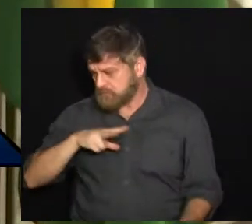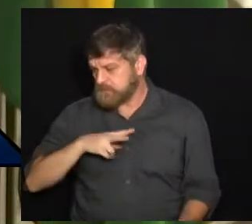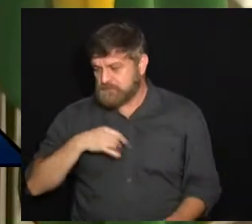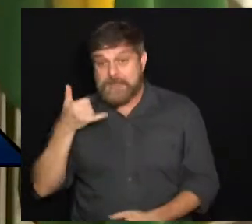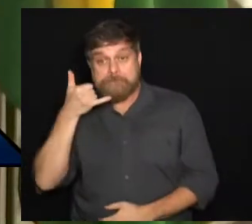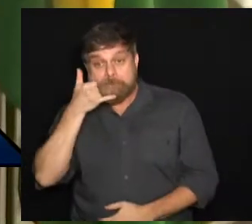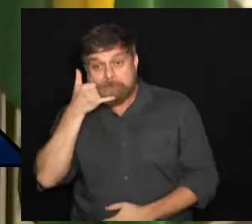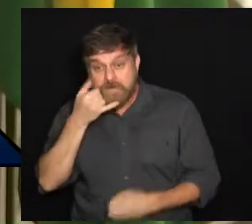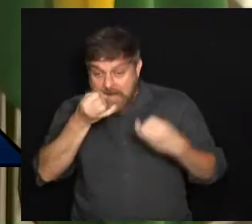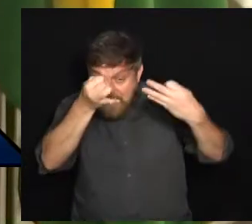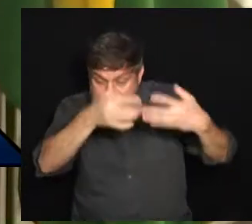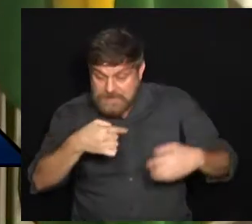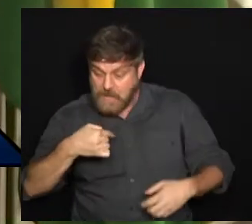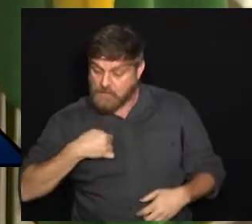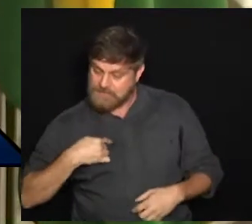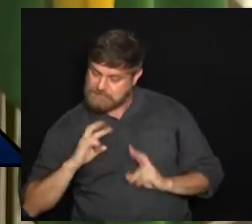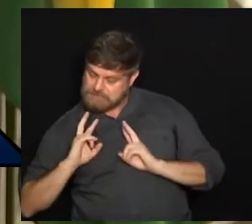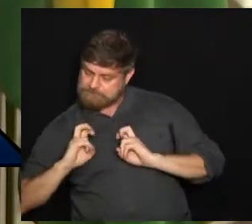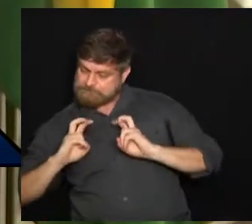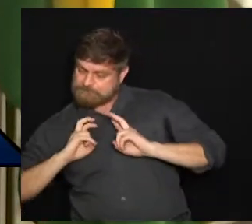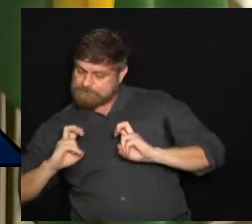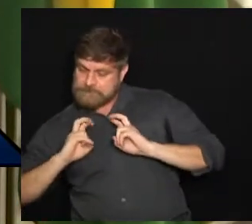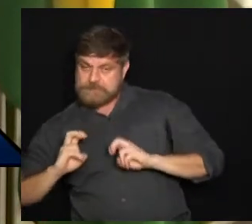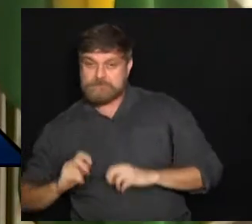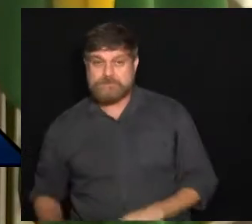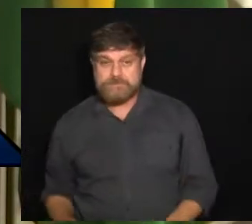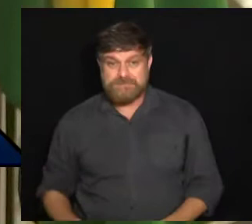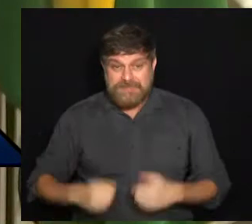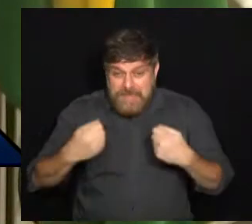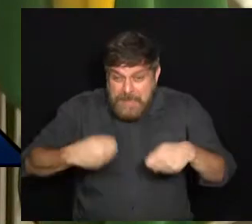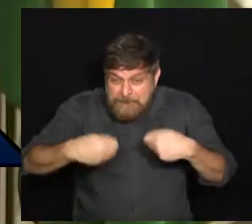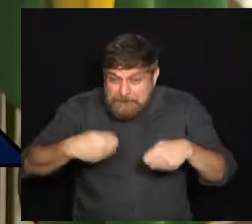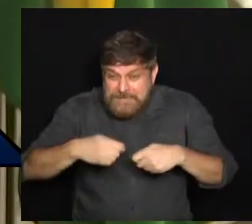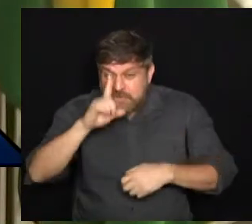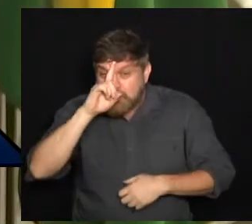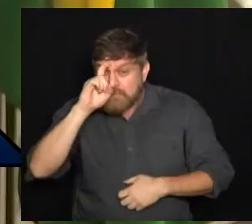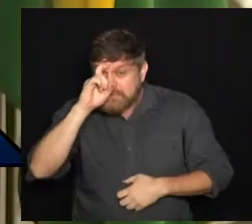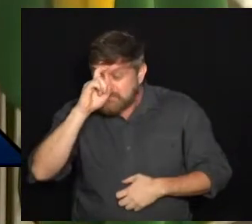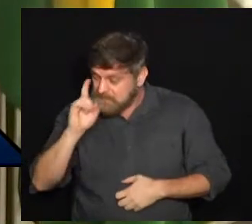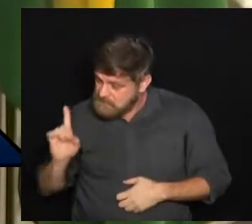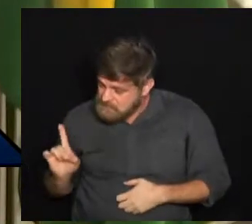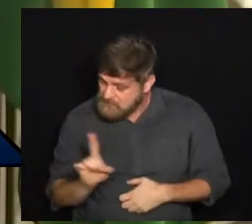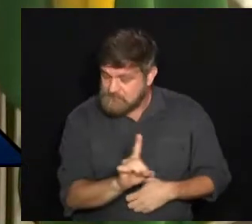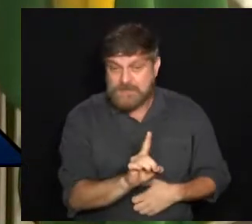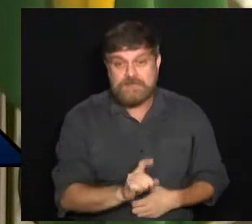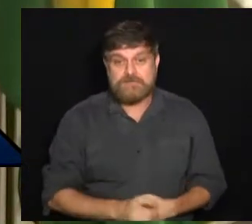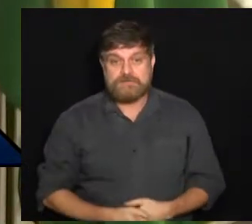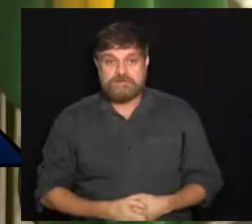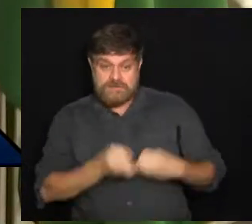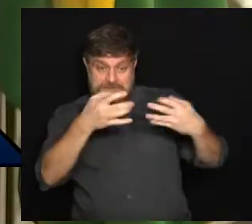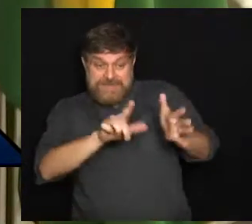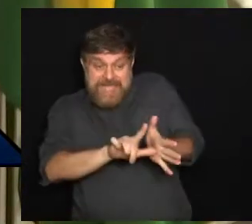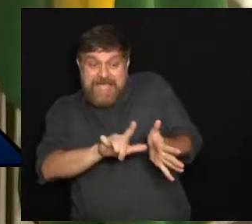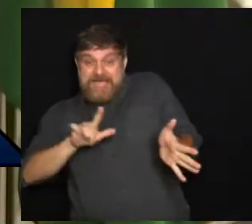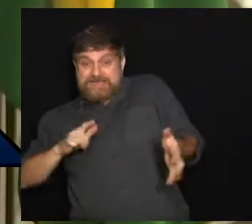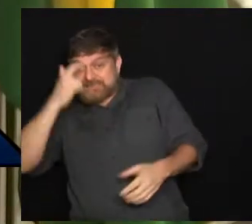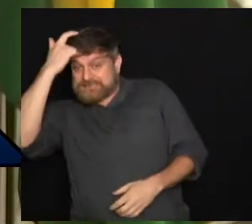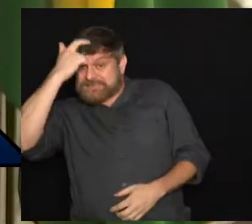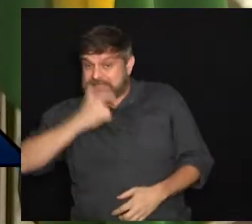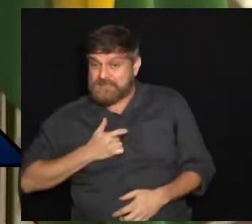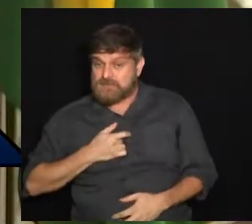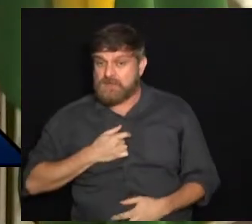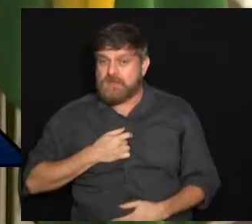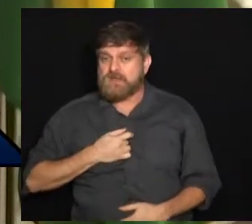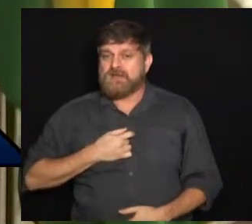centro de saúde se for público, que você está doente. Precisou de ir no hospital? Liga para o hospital e fala, olha, estou com